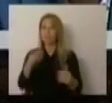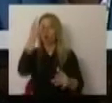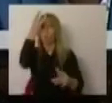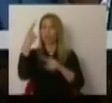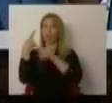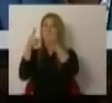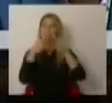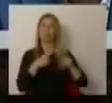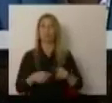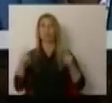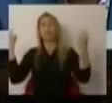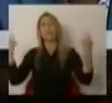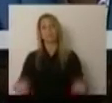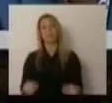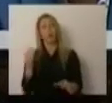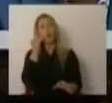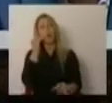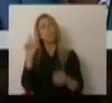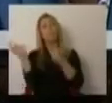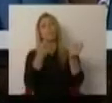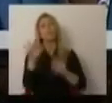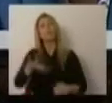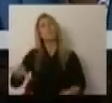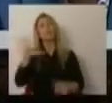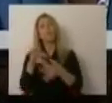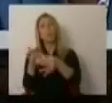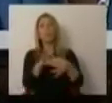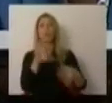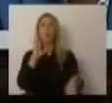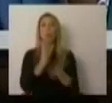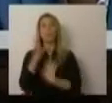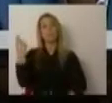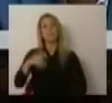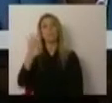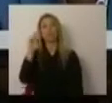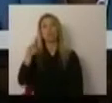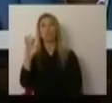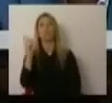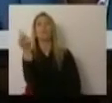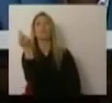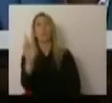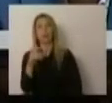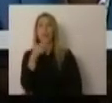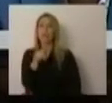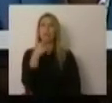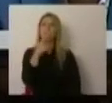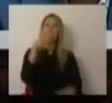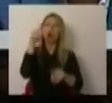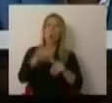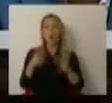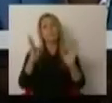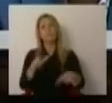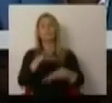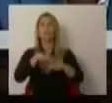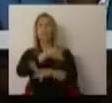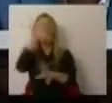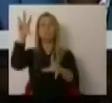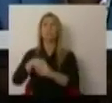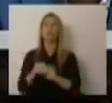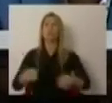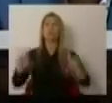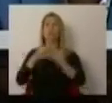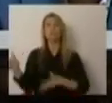a quando do debate do Estado da União, o último do Presidente Juncker, este justificava os cortes com a necessidade de inclusão de novas estratégias